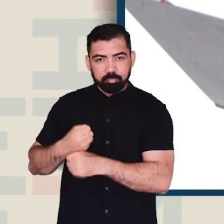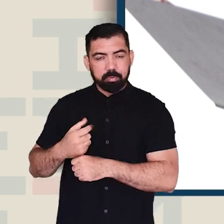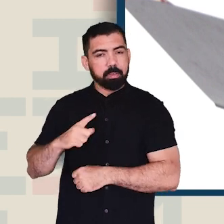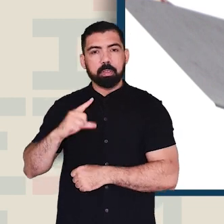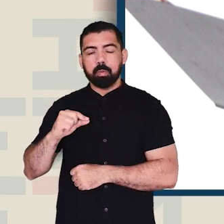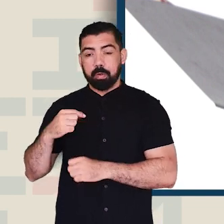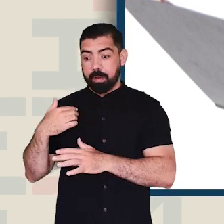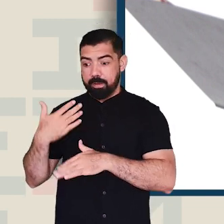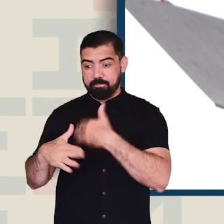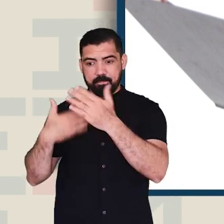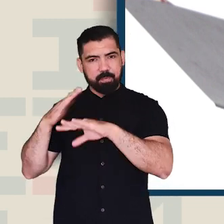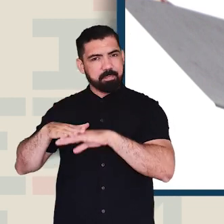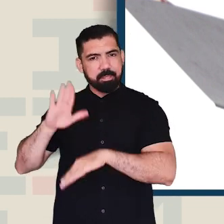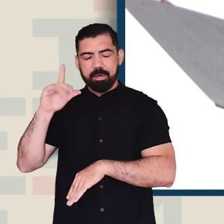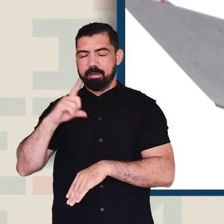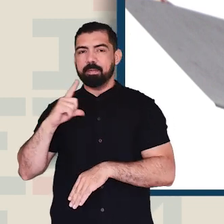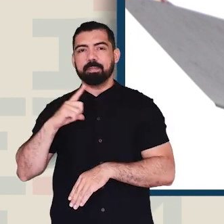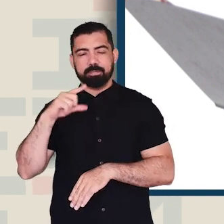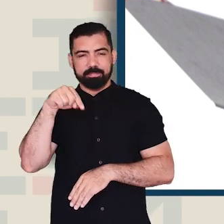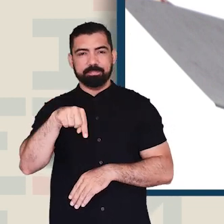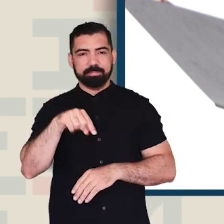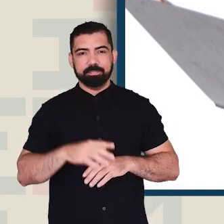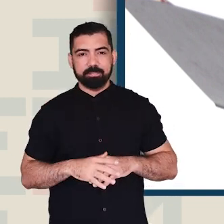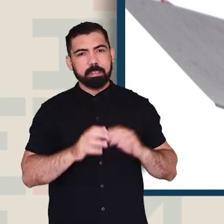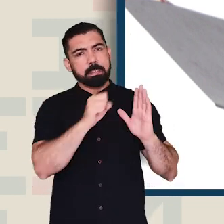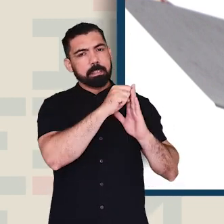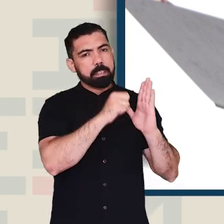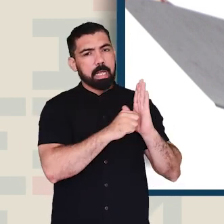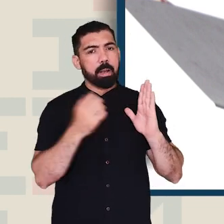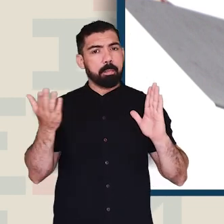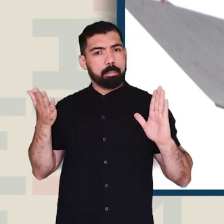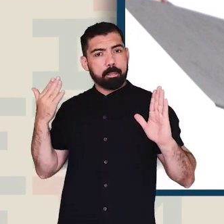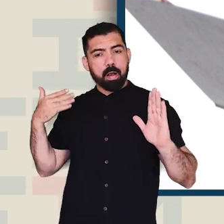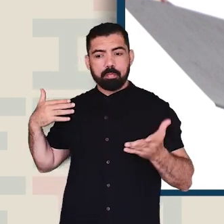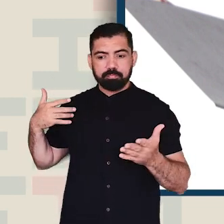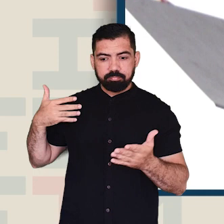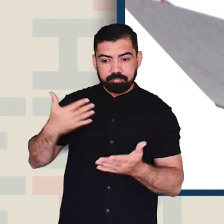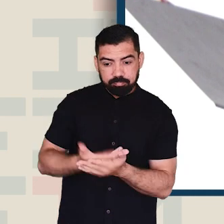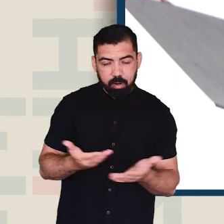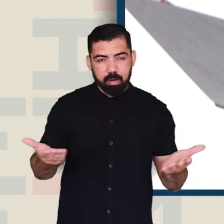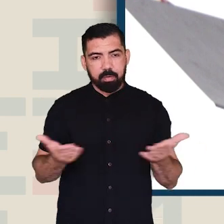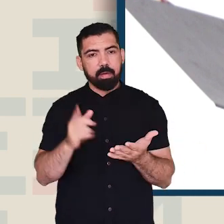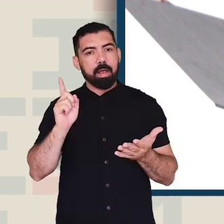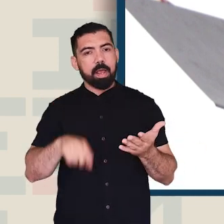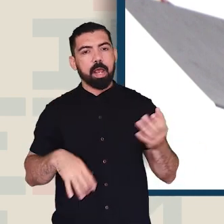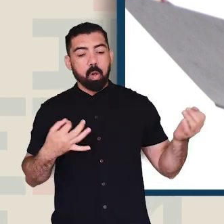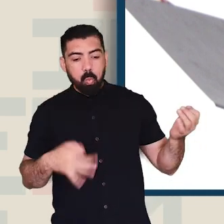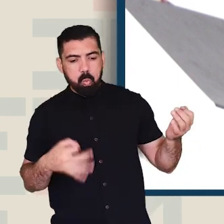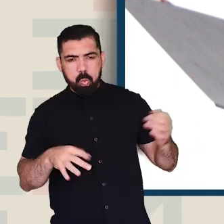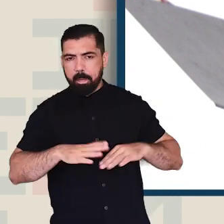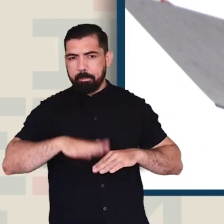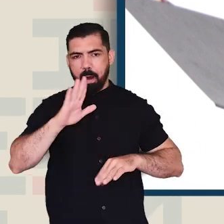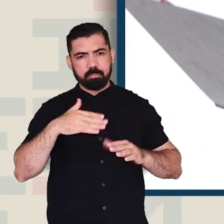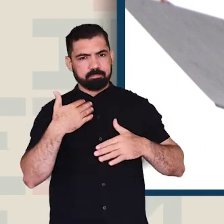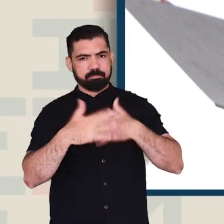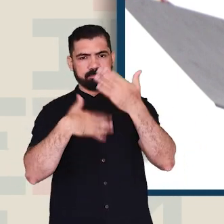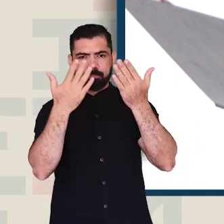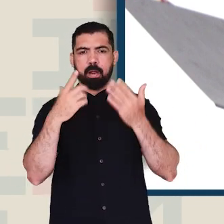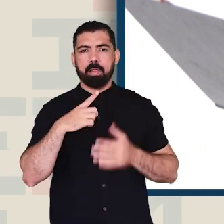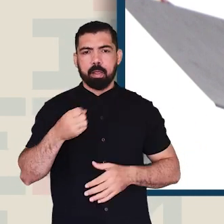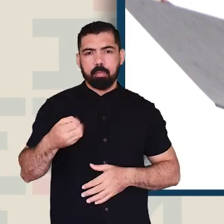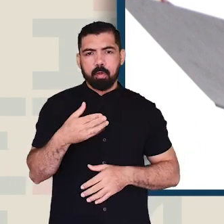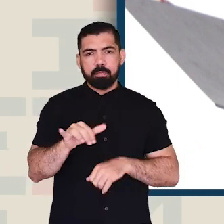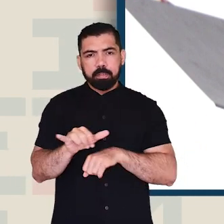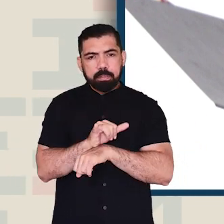tenha evoluído mais, né? Talvez desse século passado para cá, talvez seja o instrumento que mais evoluiu, com novas